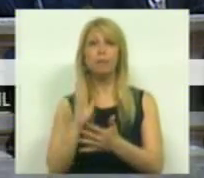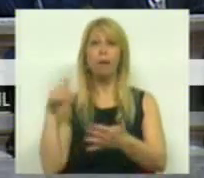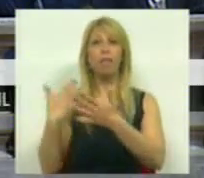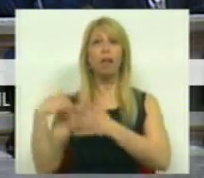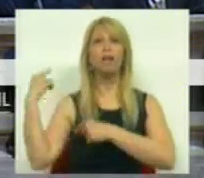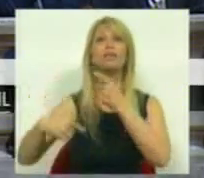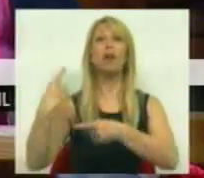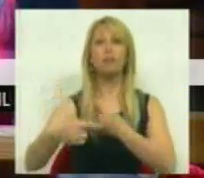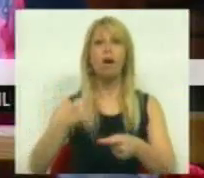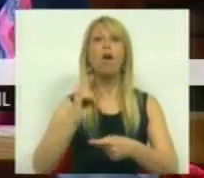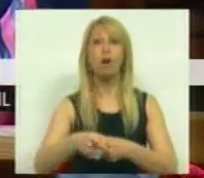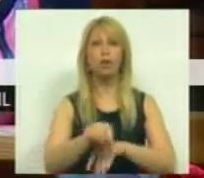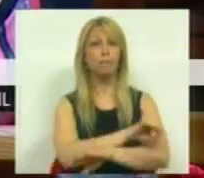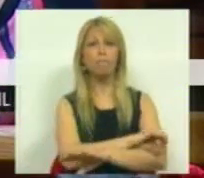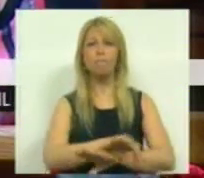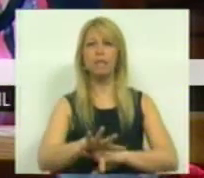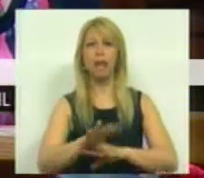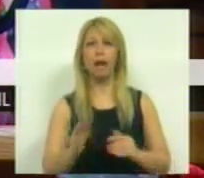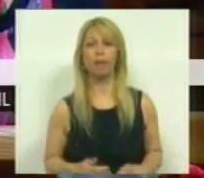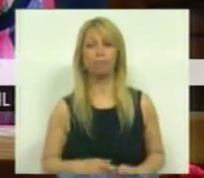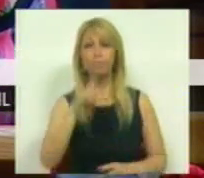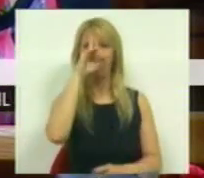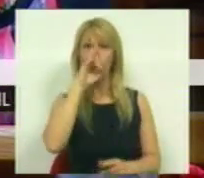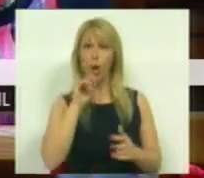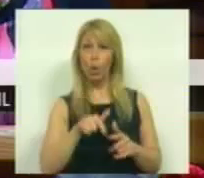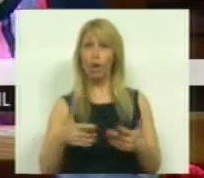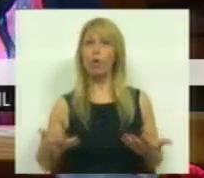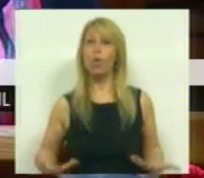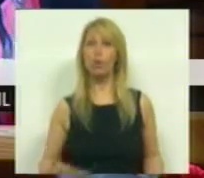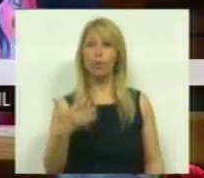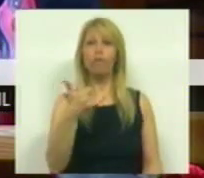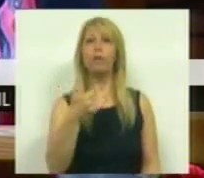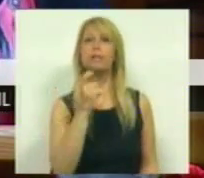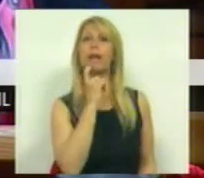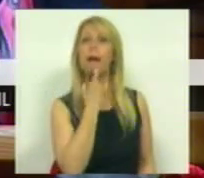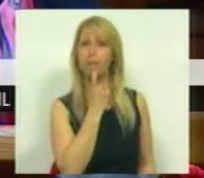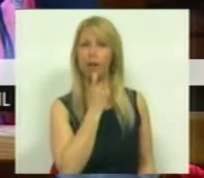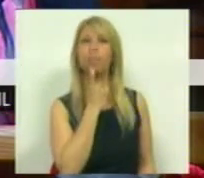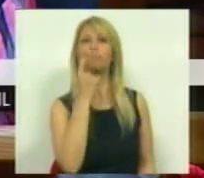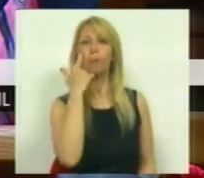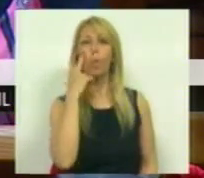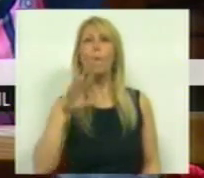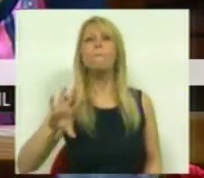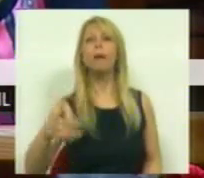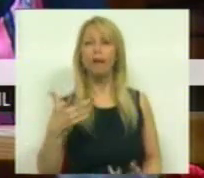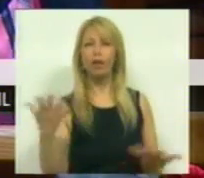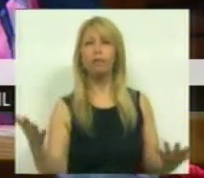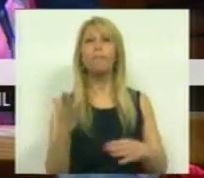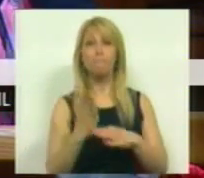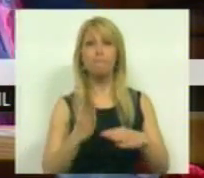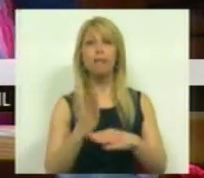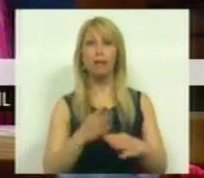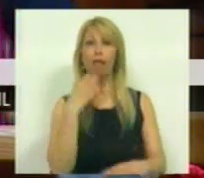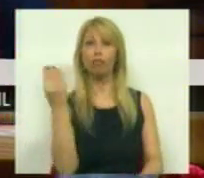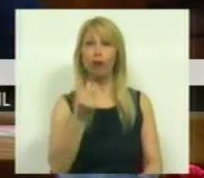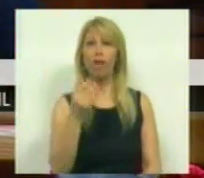miséria. Recordemo-lo hoje. O 25 de Abril conheceu um país onde metade dos jovens de